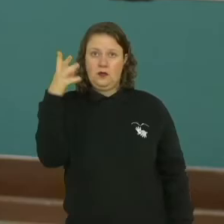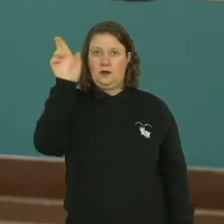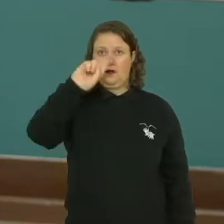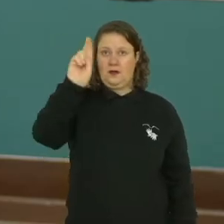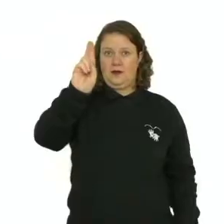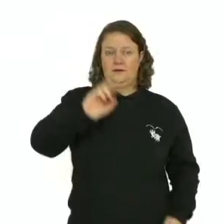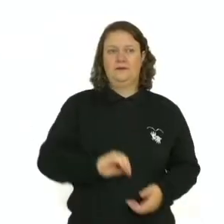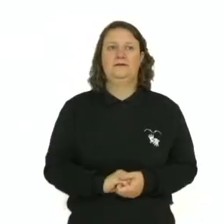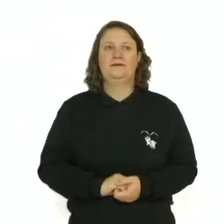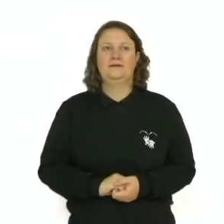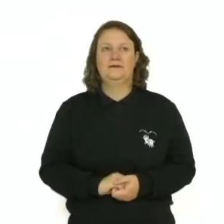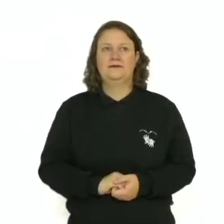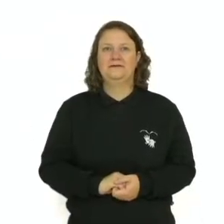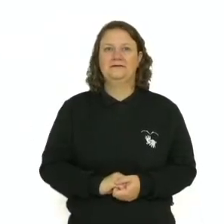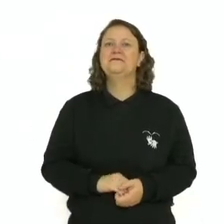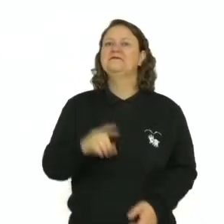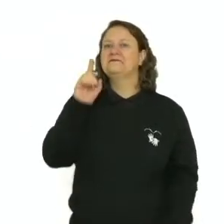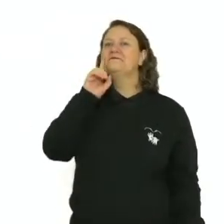R$46,64, ou seja,